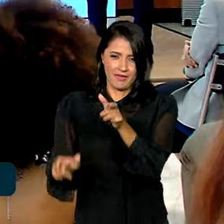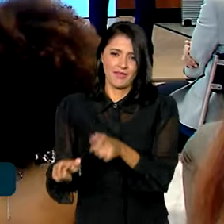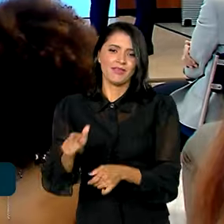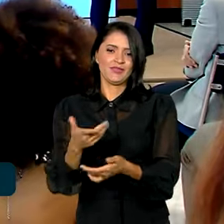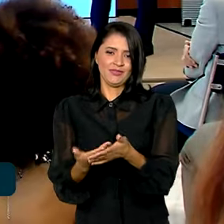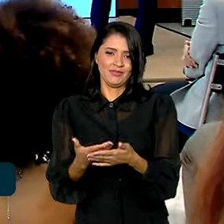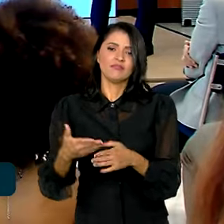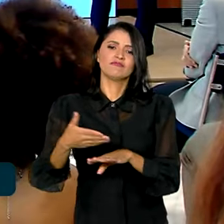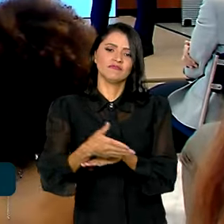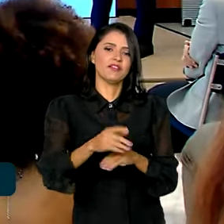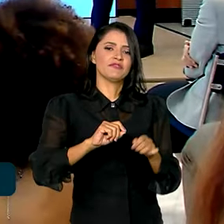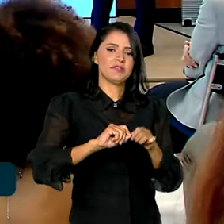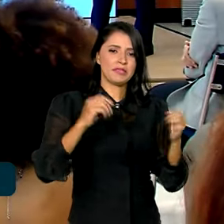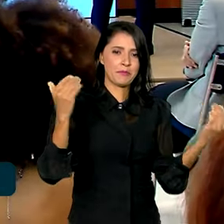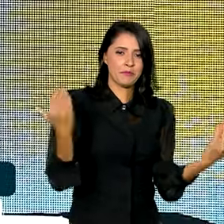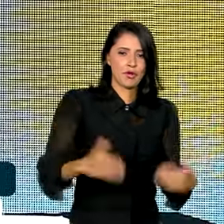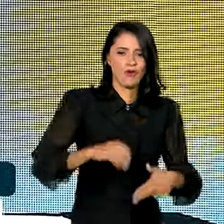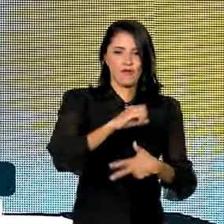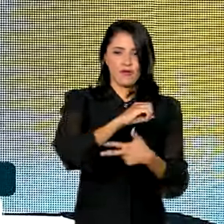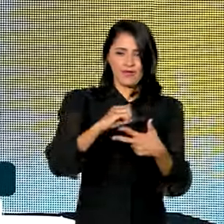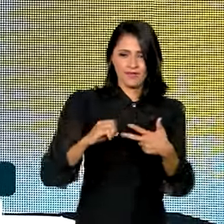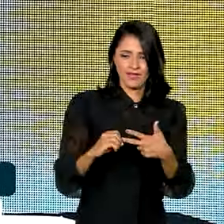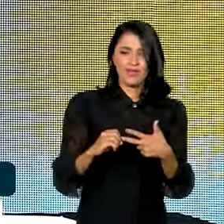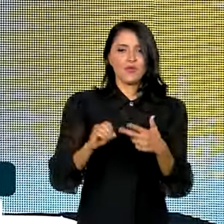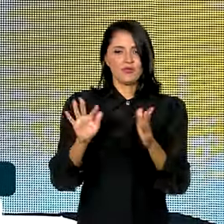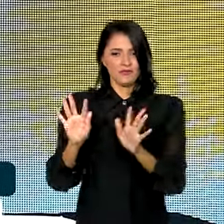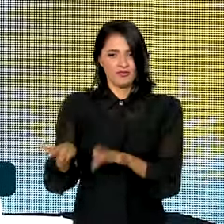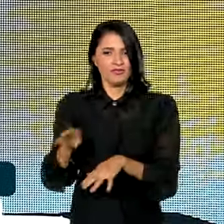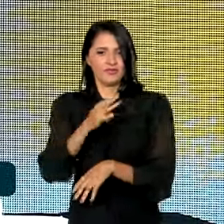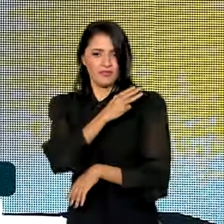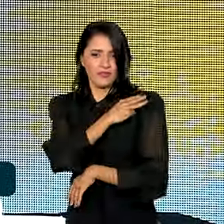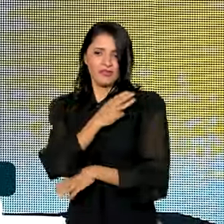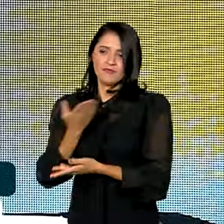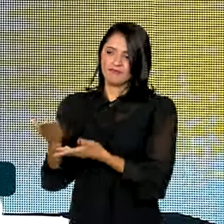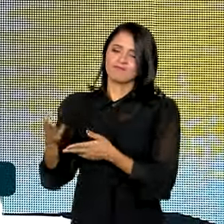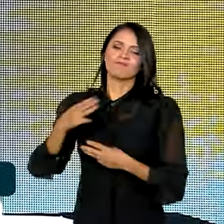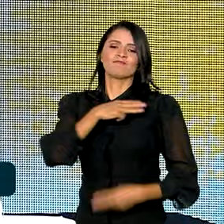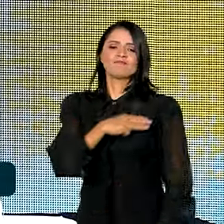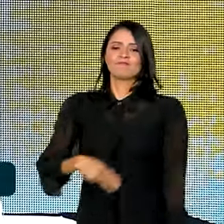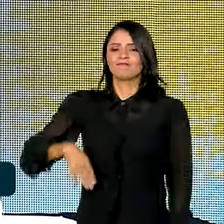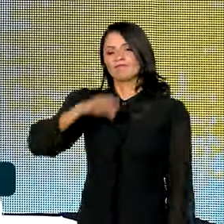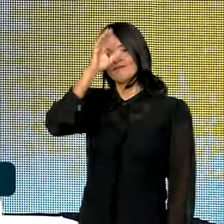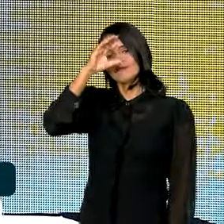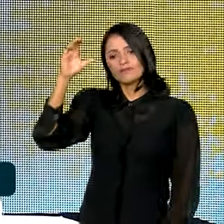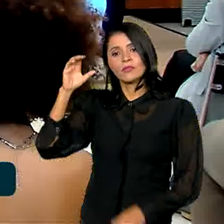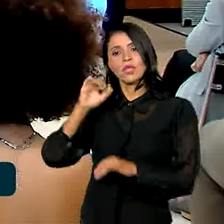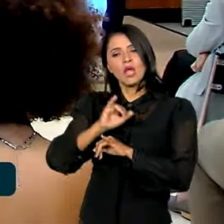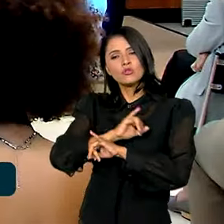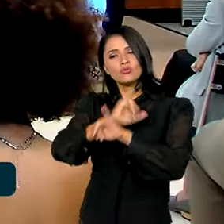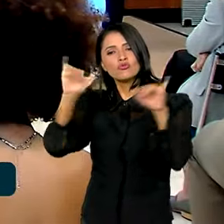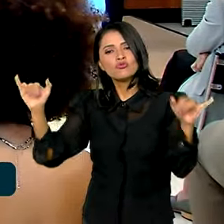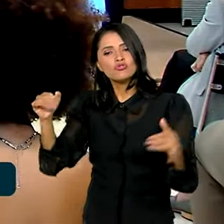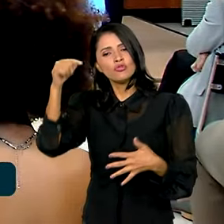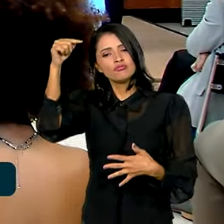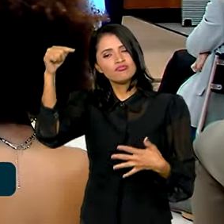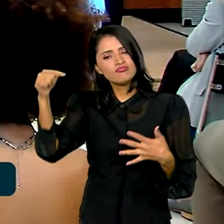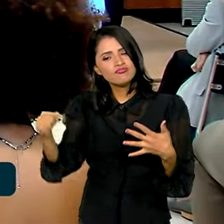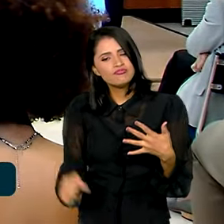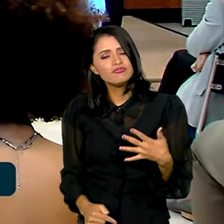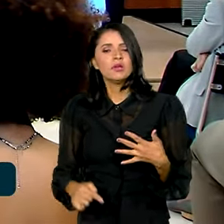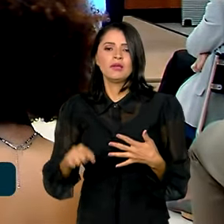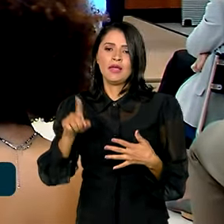a prova ao final do ensino médio, o ministro Camilo Santana anunciou uma série de medidas, entre elas